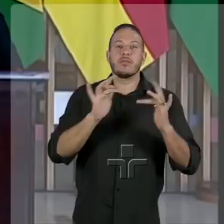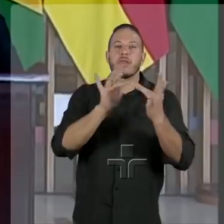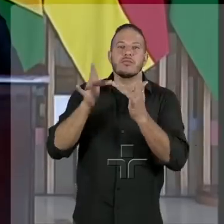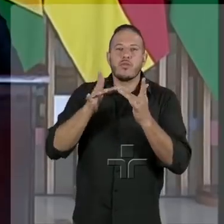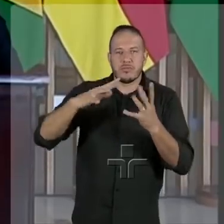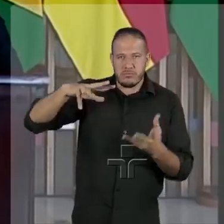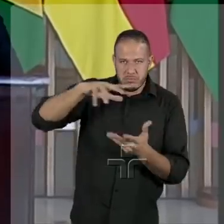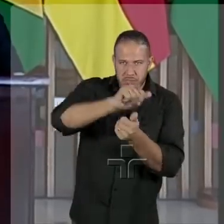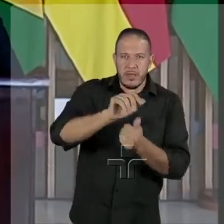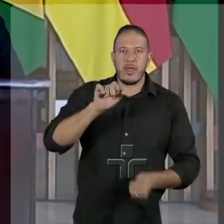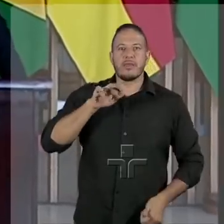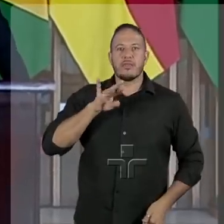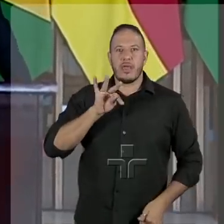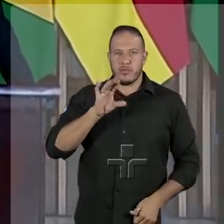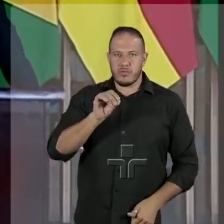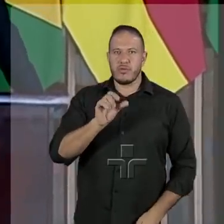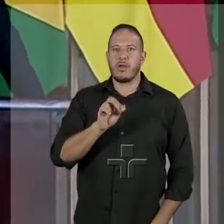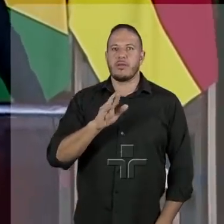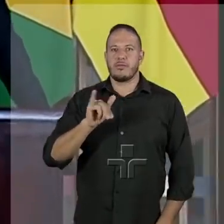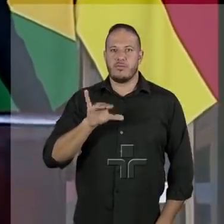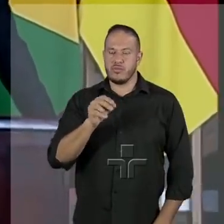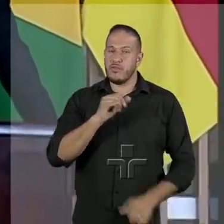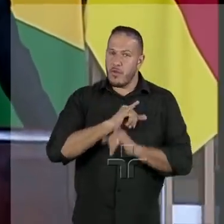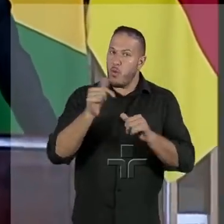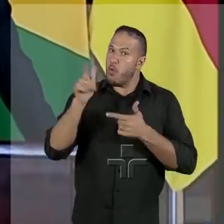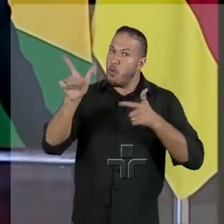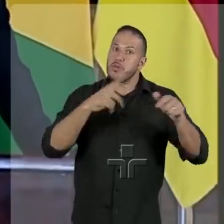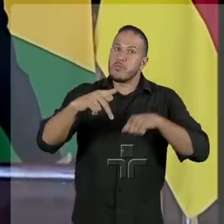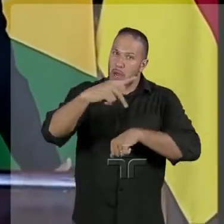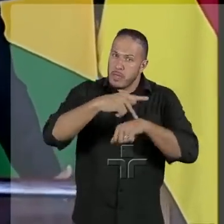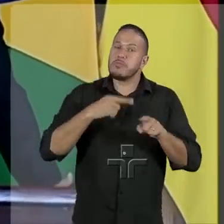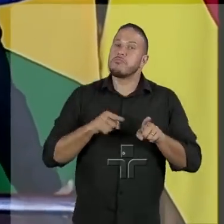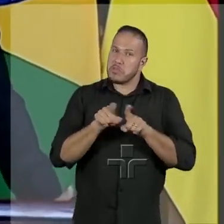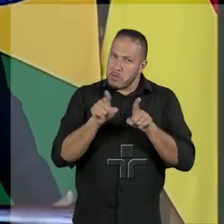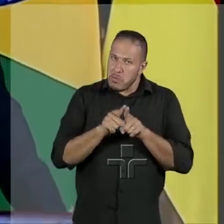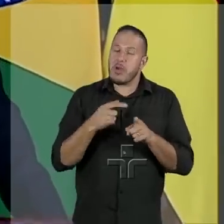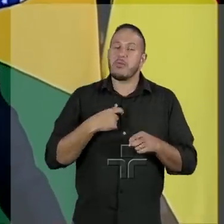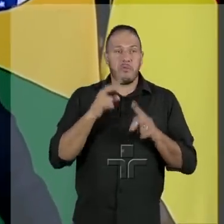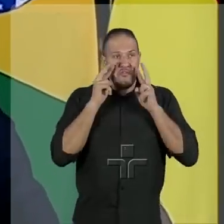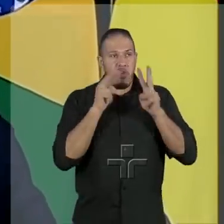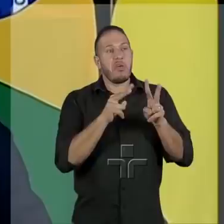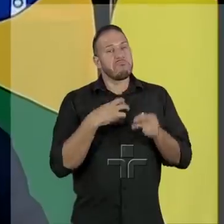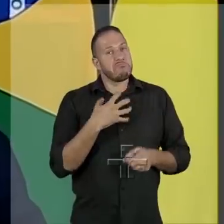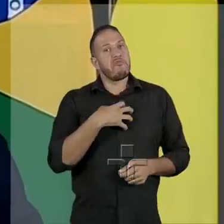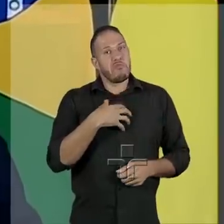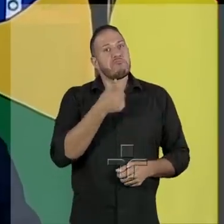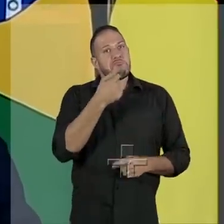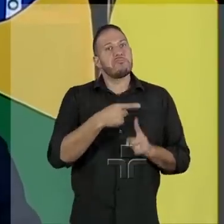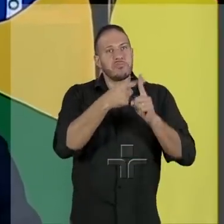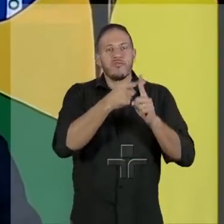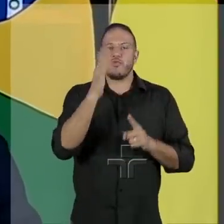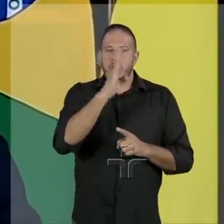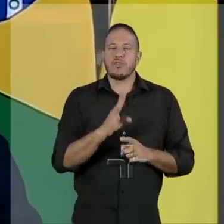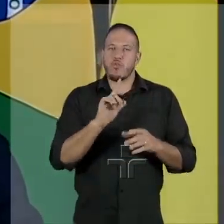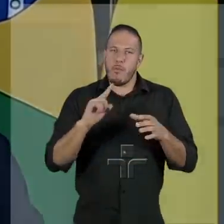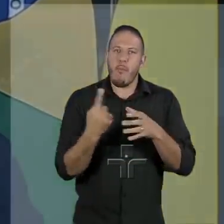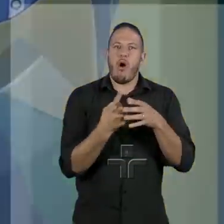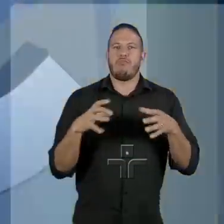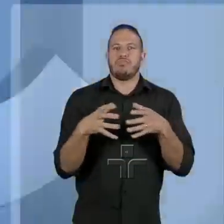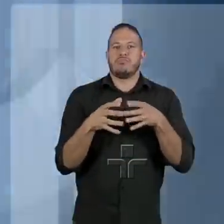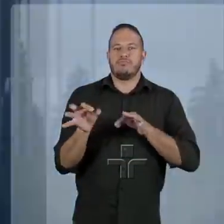Exteriores, Ernesto Araújo, disse que outros países também veem de forma positiva o ingresso do Brasil na